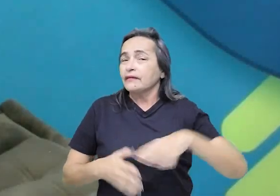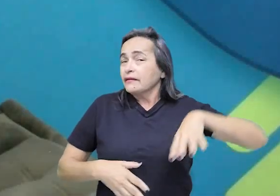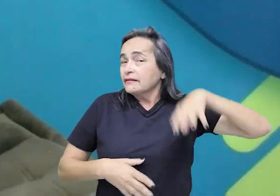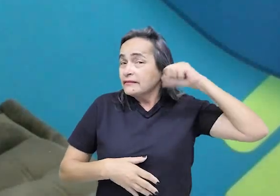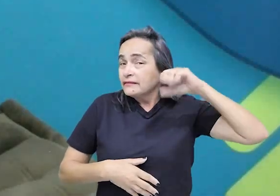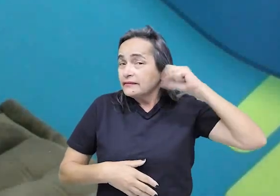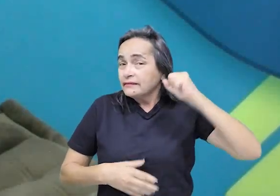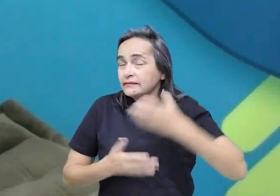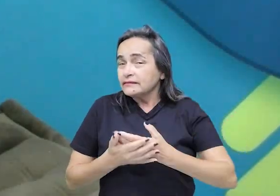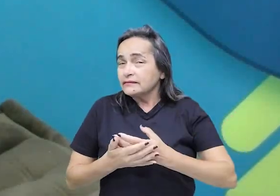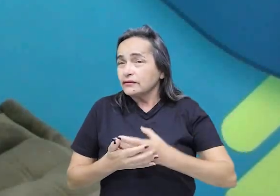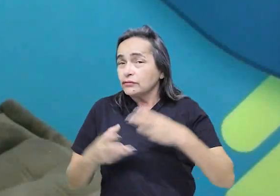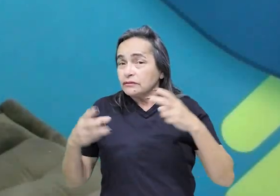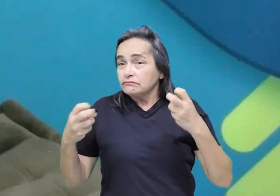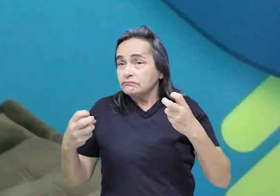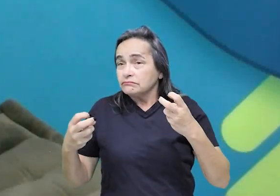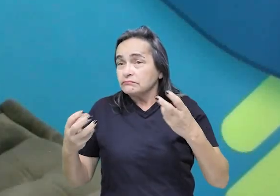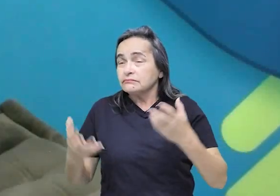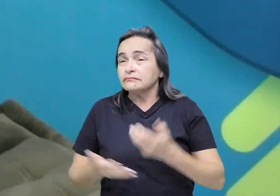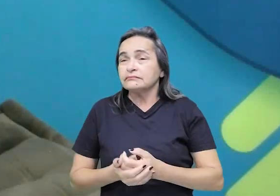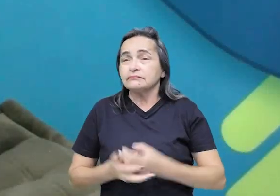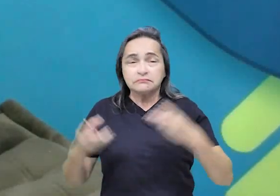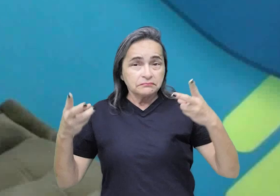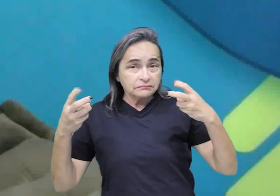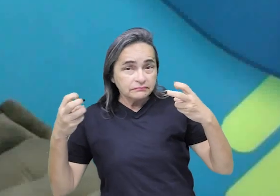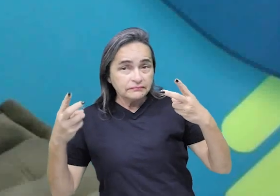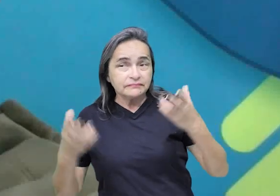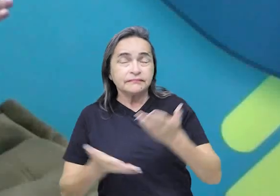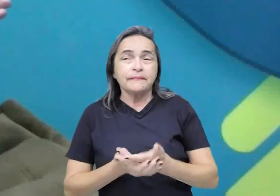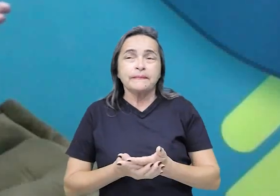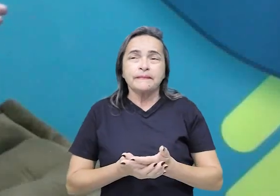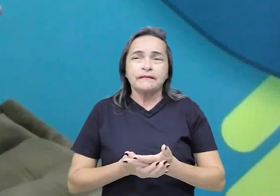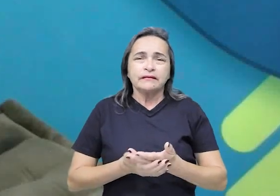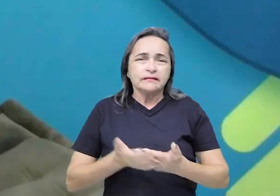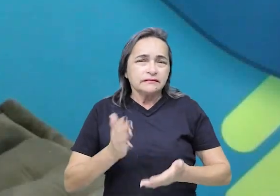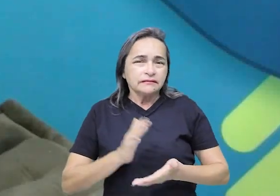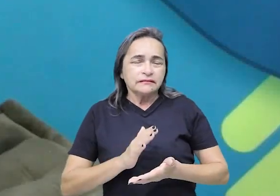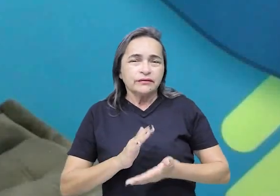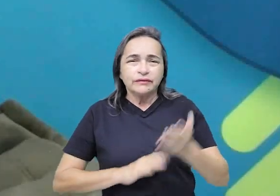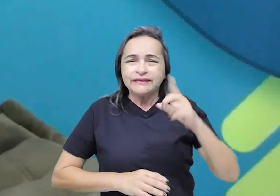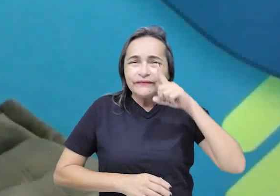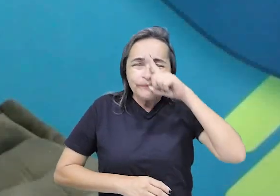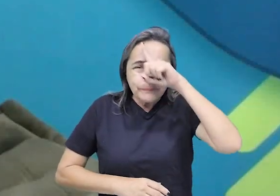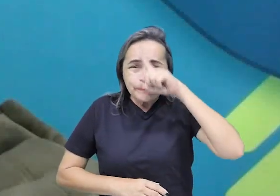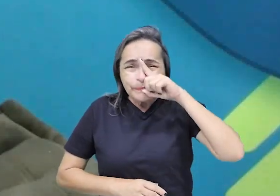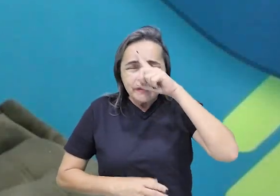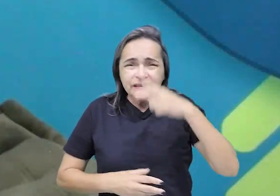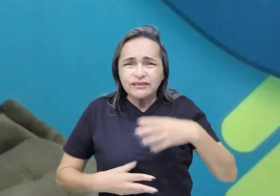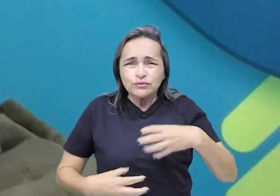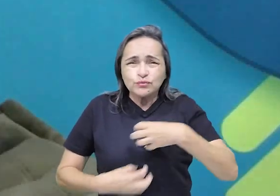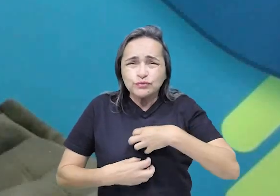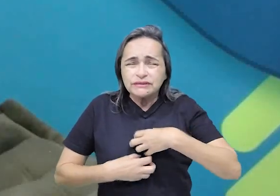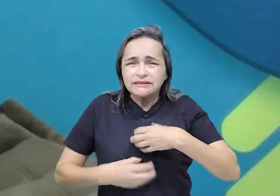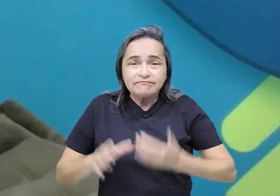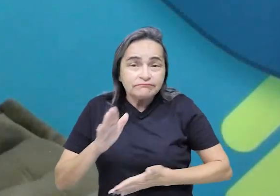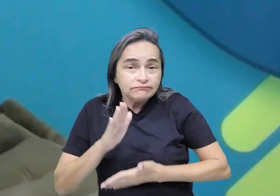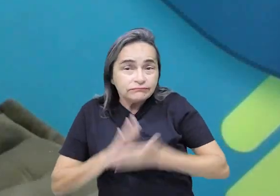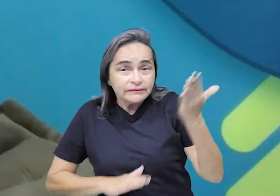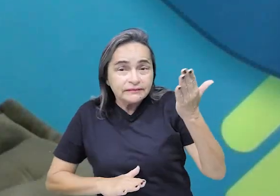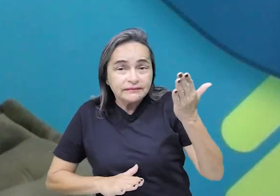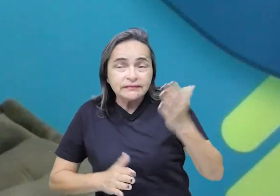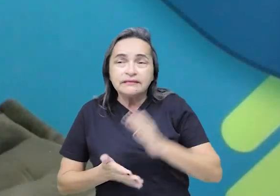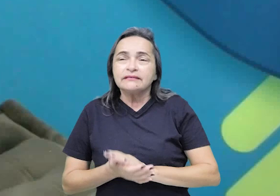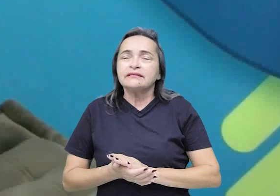de proteção. Estourou uma bomba lá fora, a gente vai sair correndo. Né? Então, inicialmente, tudo que acontece no